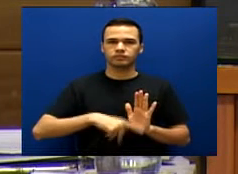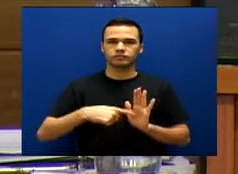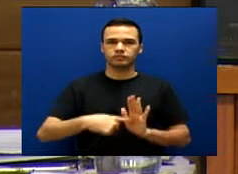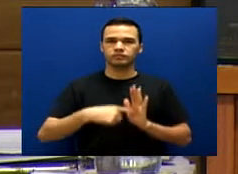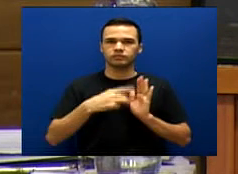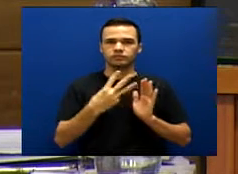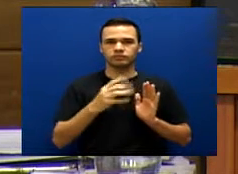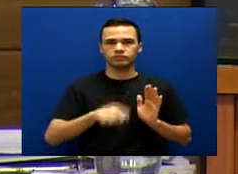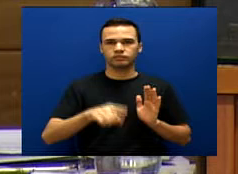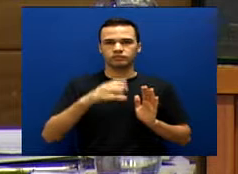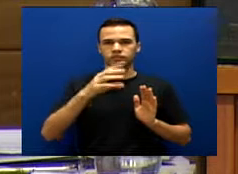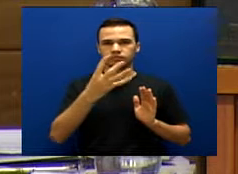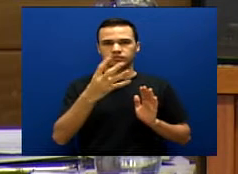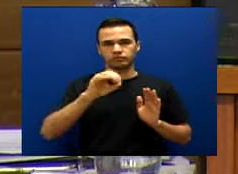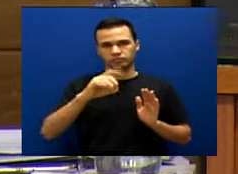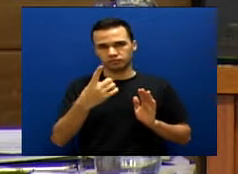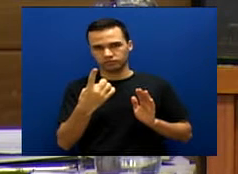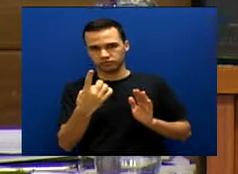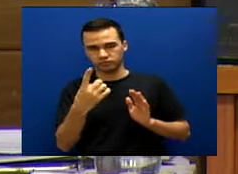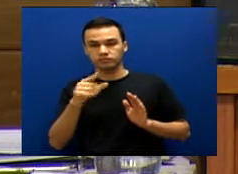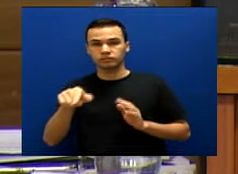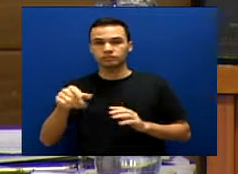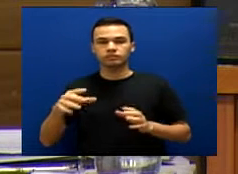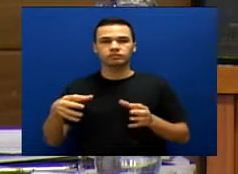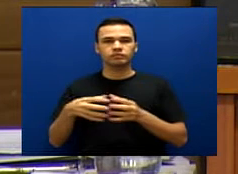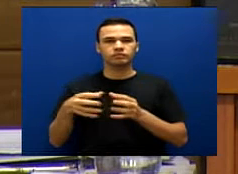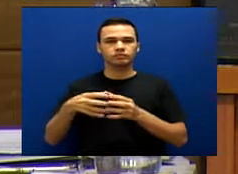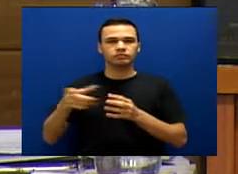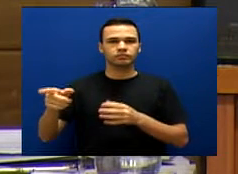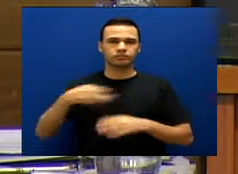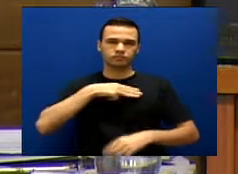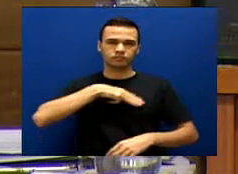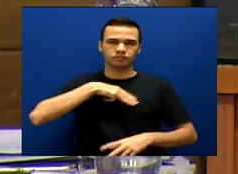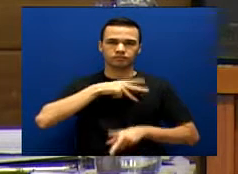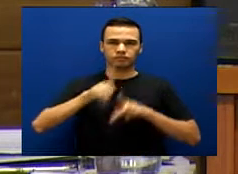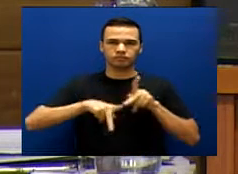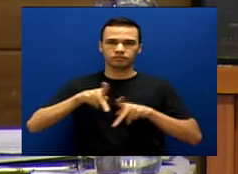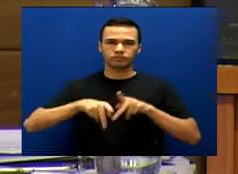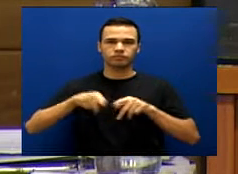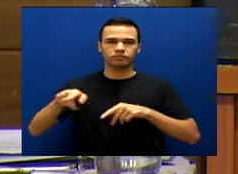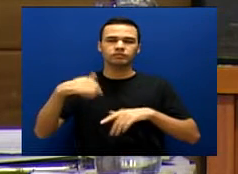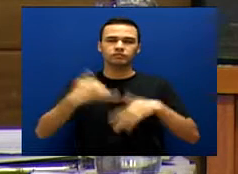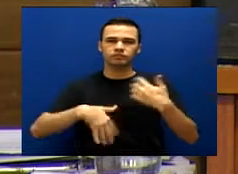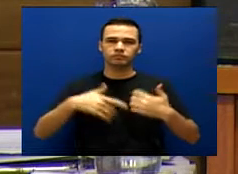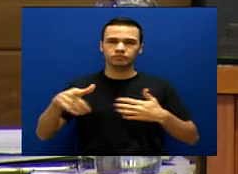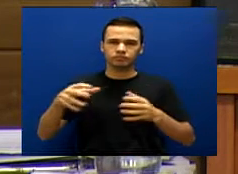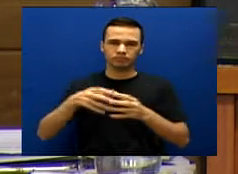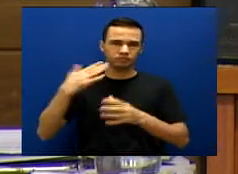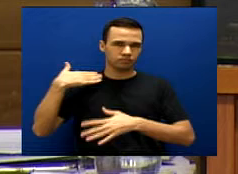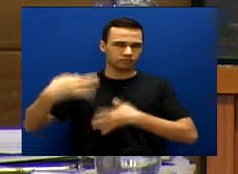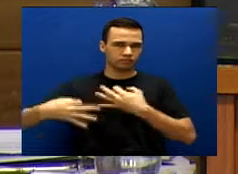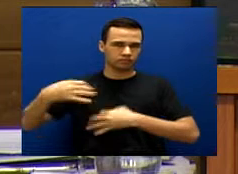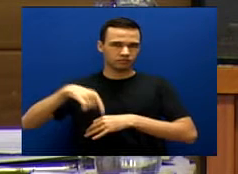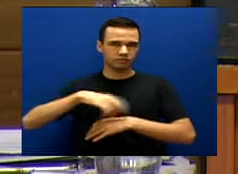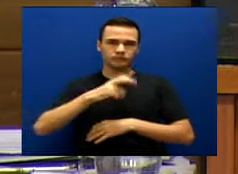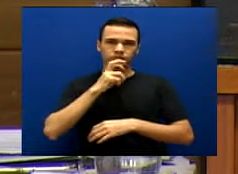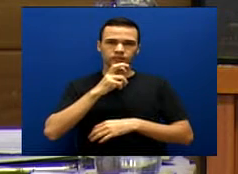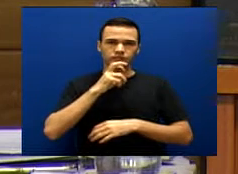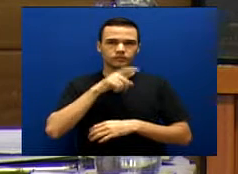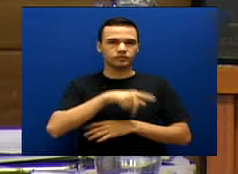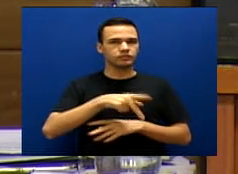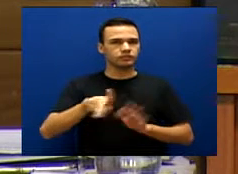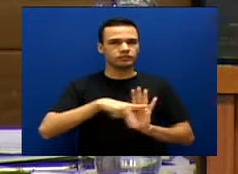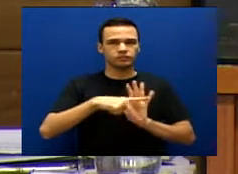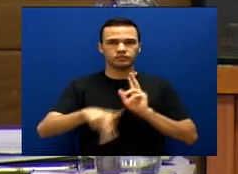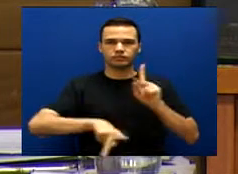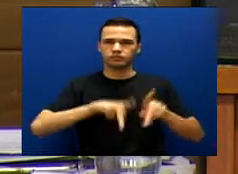número 3.401 de 2017, ofício do Ministério Público do Estado de São Paulo, Promotoria da Justiça Civil de Sorocaba, Patrimônio